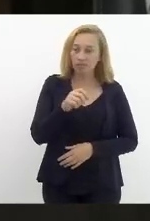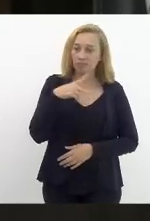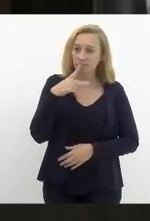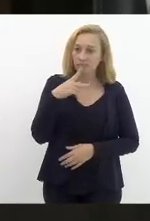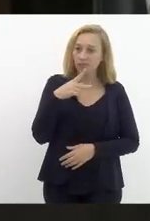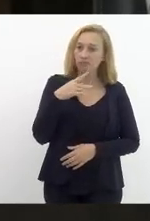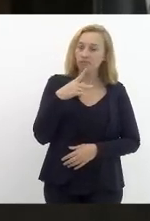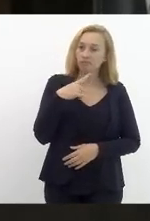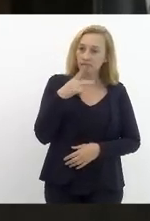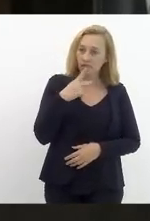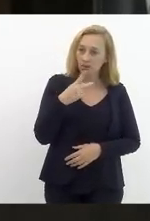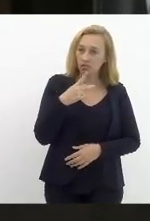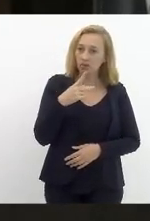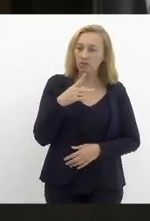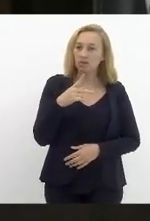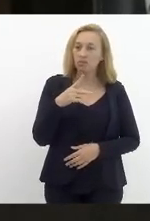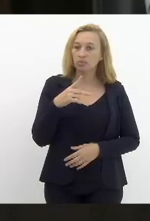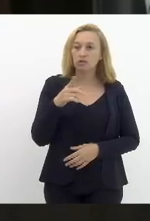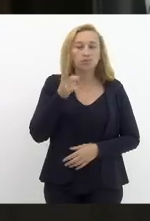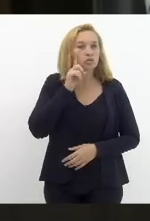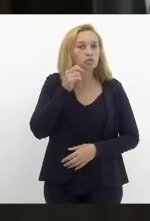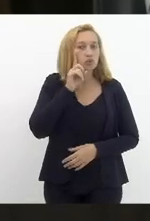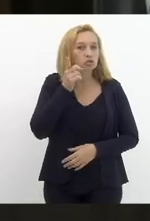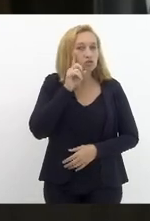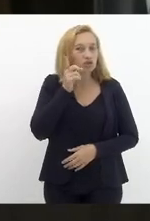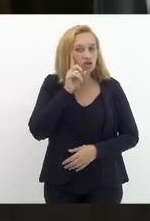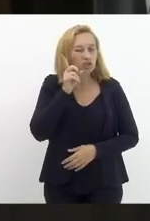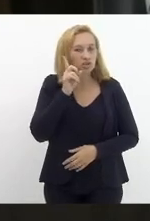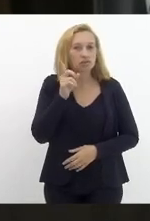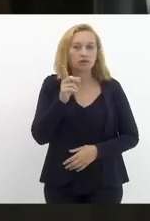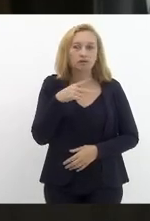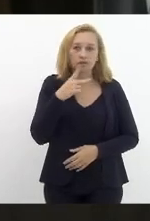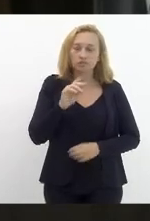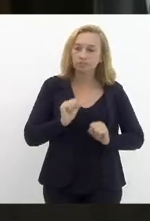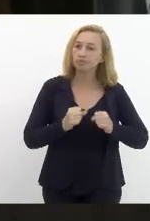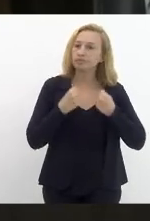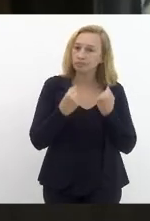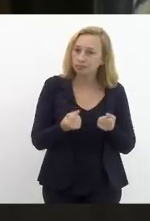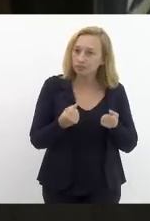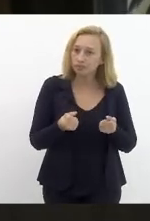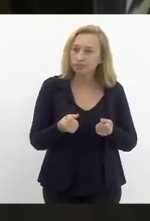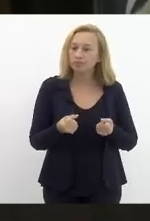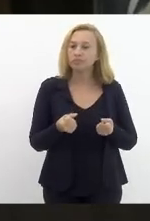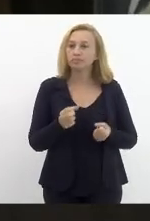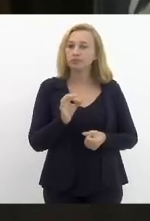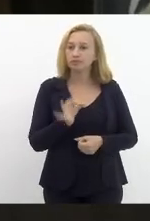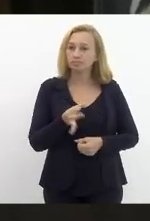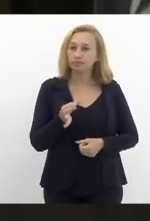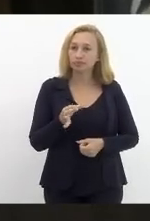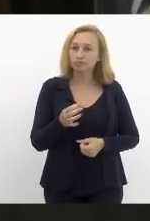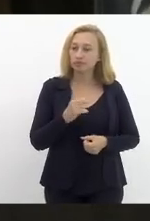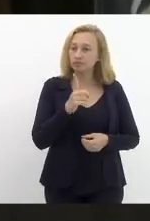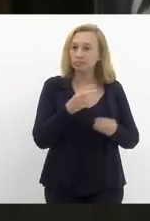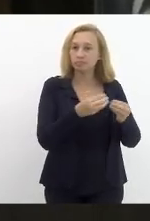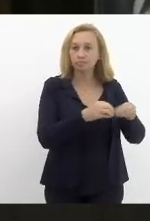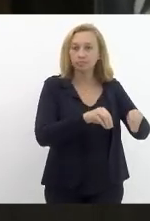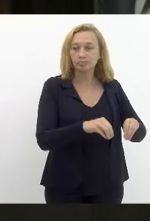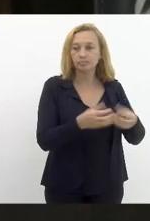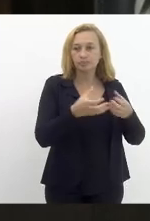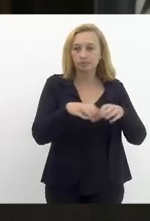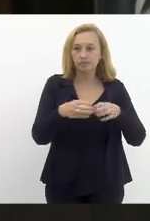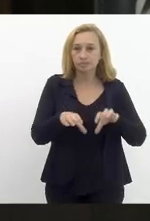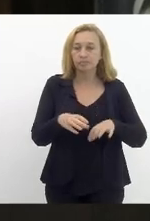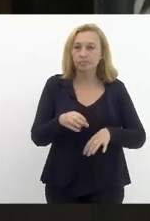comigo dia sim, dia também, acho que todos os dias, defendendo veementemente que nós não prejudicássemos esse concurso,